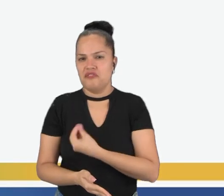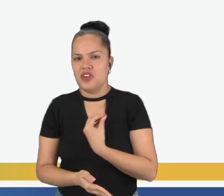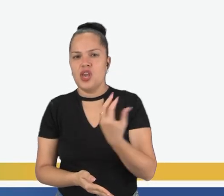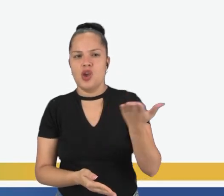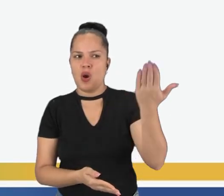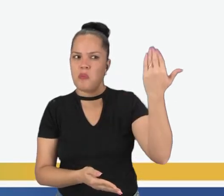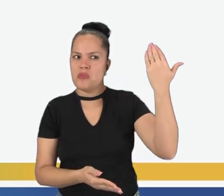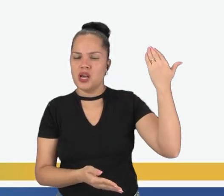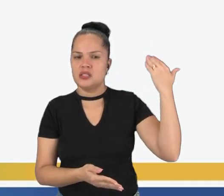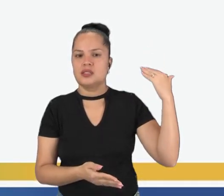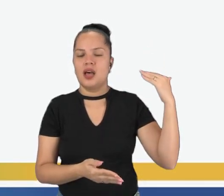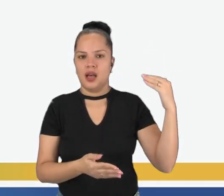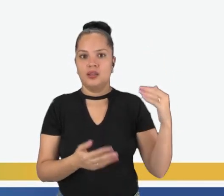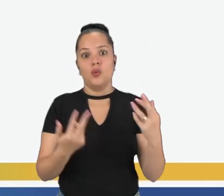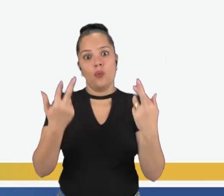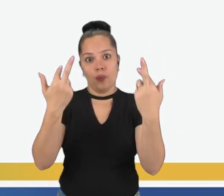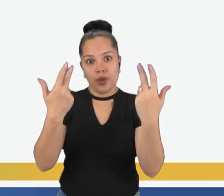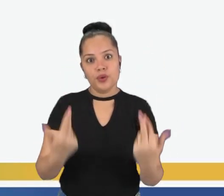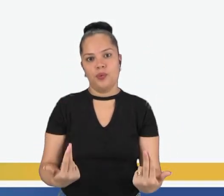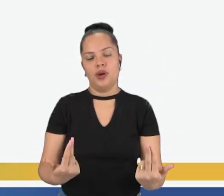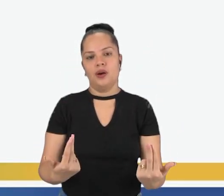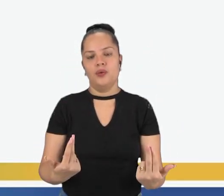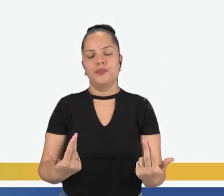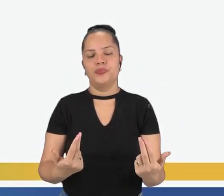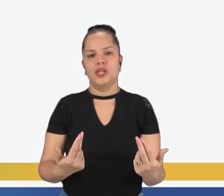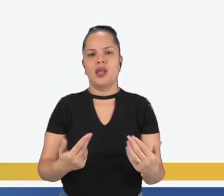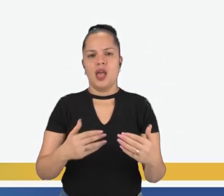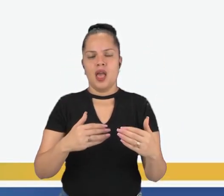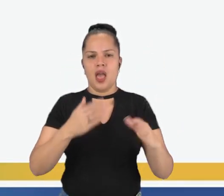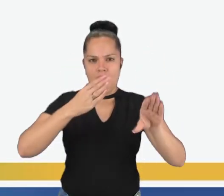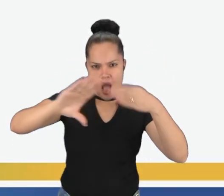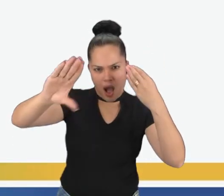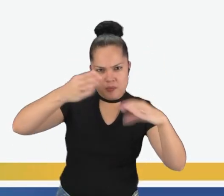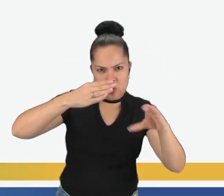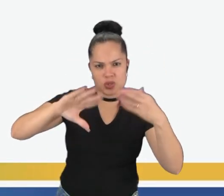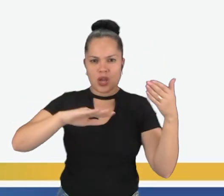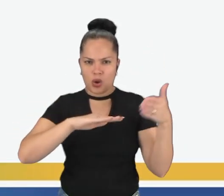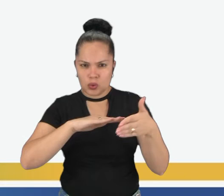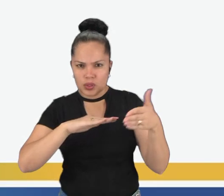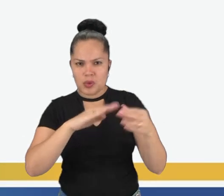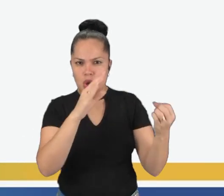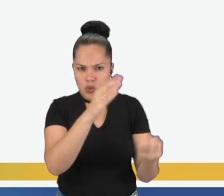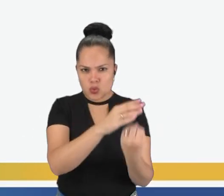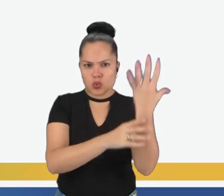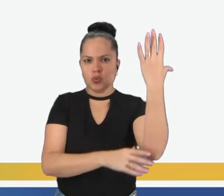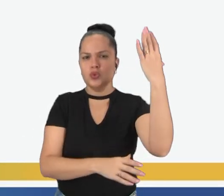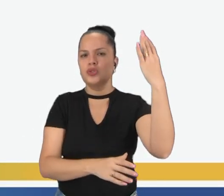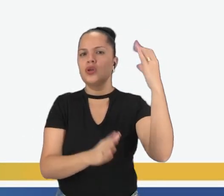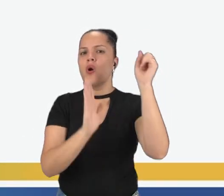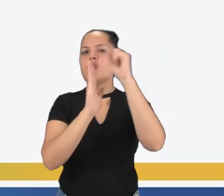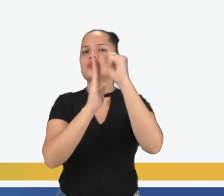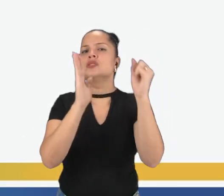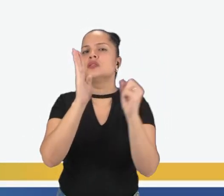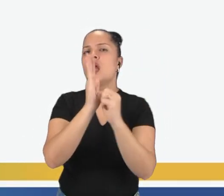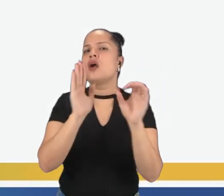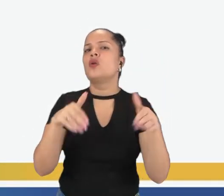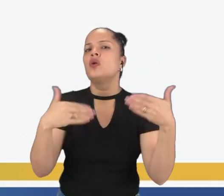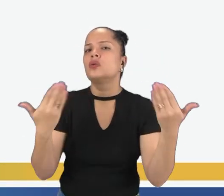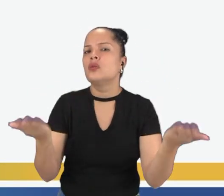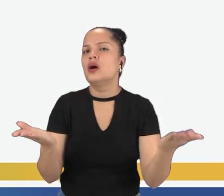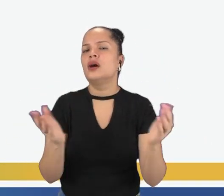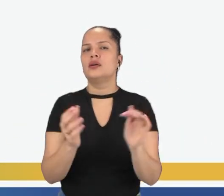numa mesma época. Podemos dizer que a música contemporânea é aquela que surgiu no século XIX, século